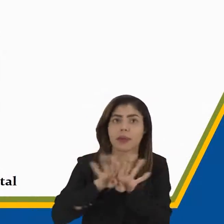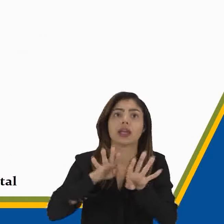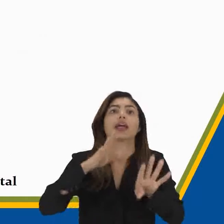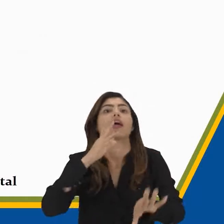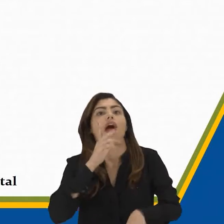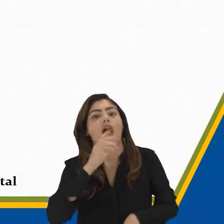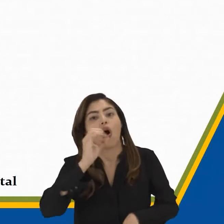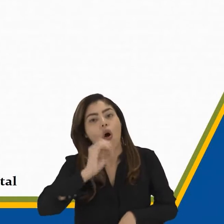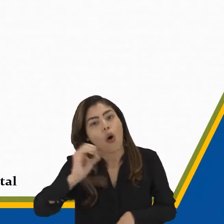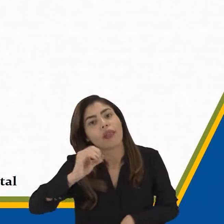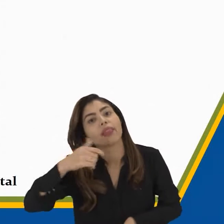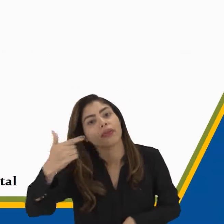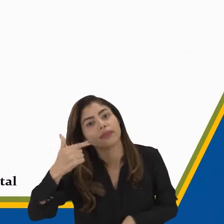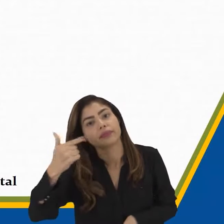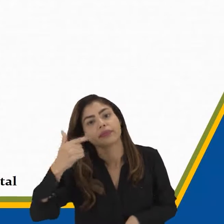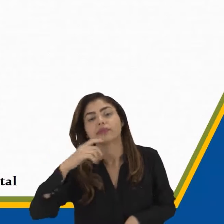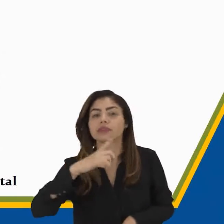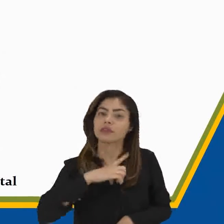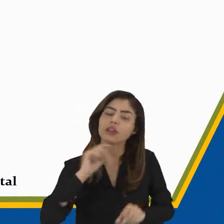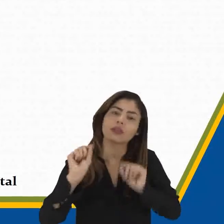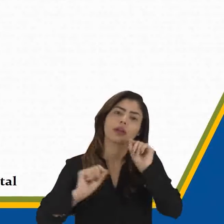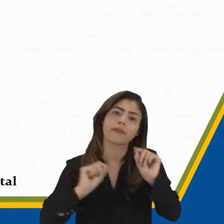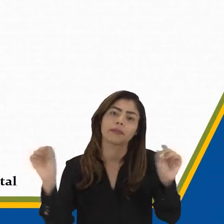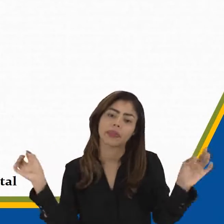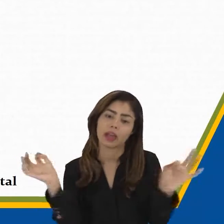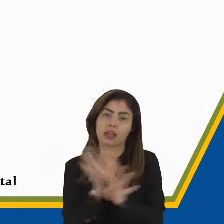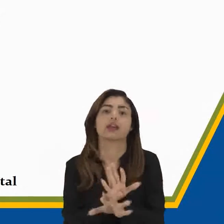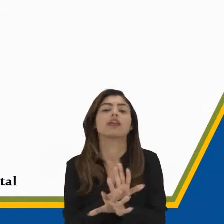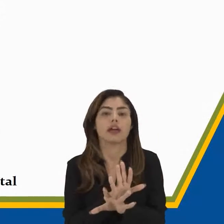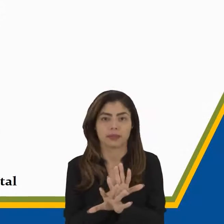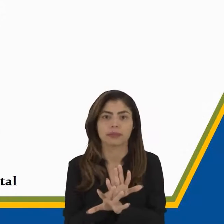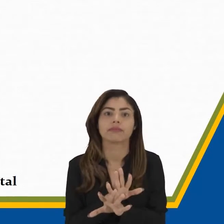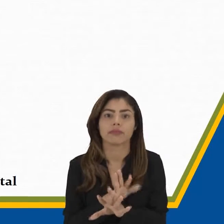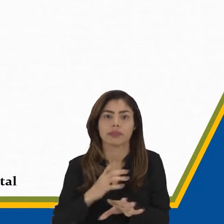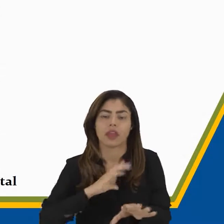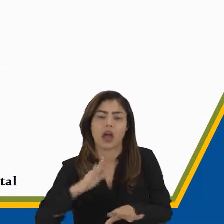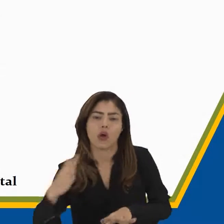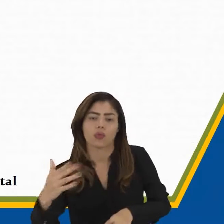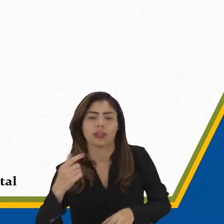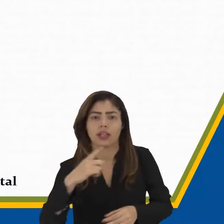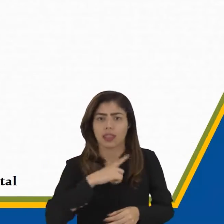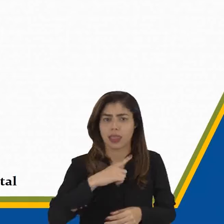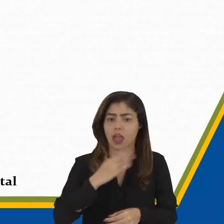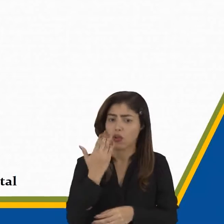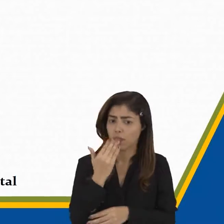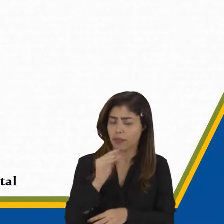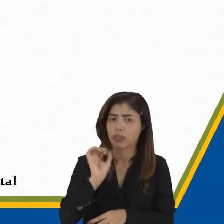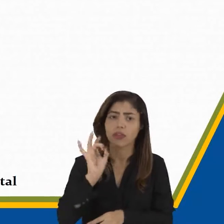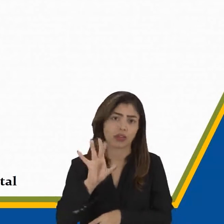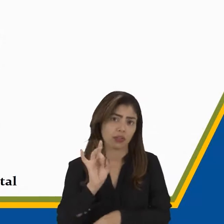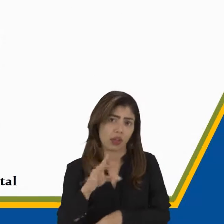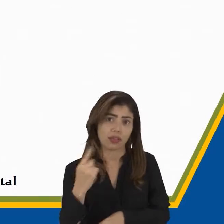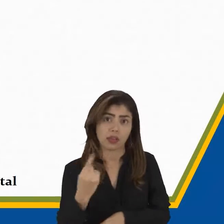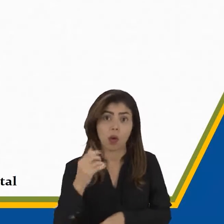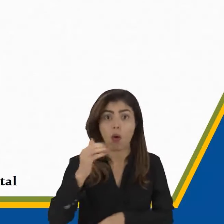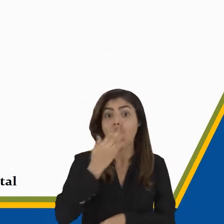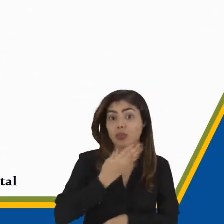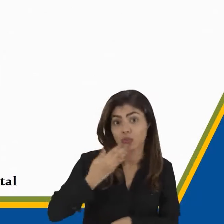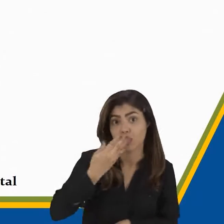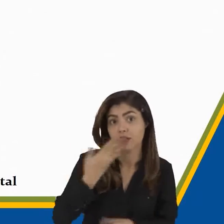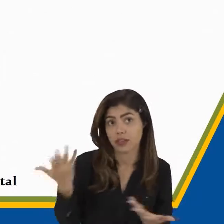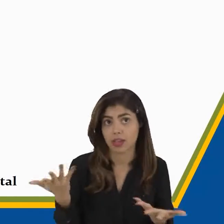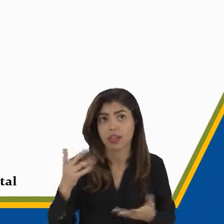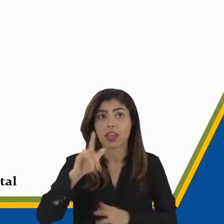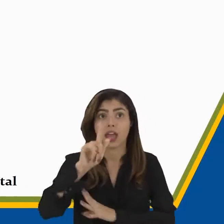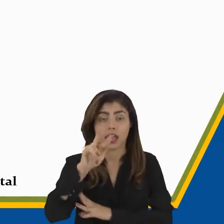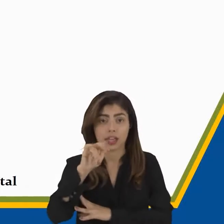oxigênio e aí ela acaba ali dentro do processo de fotossíntese, quando ela produz seu próprio alimento, ela produz os açúcares, que são